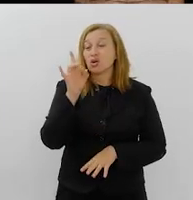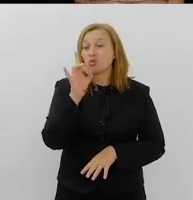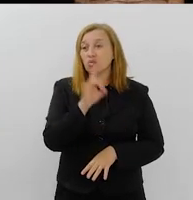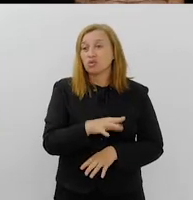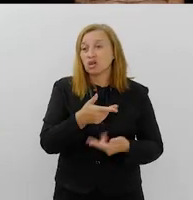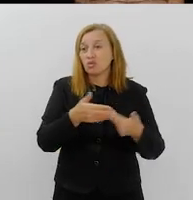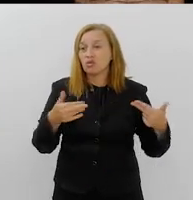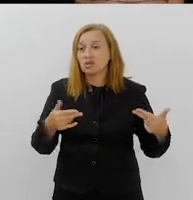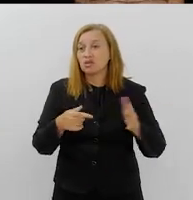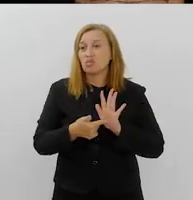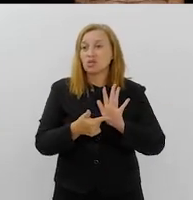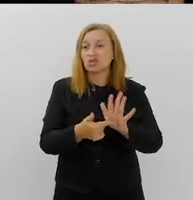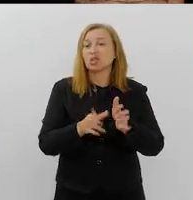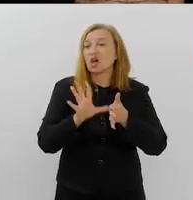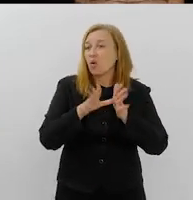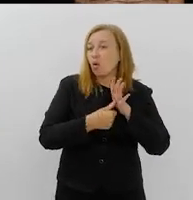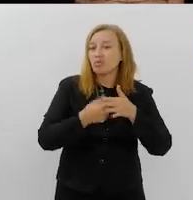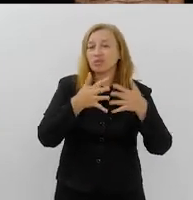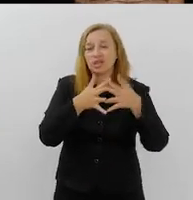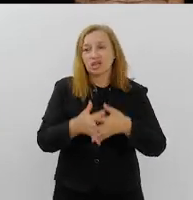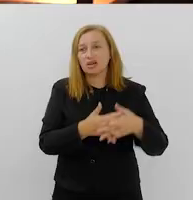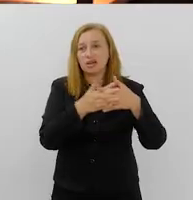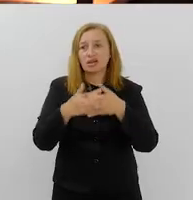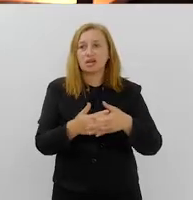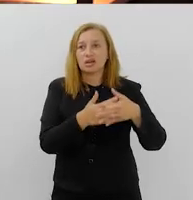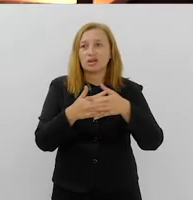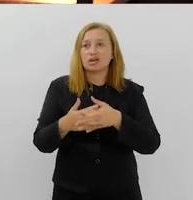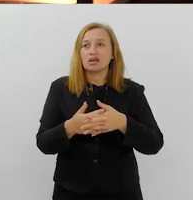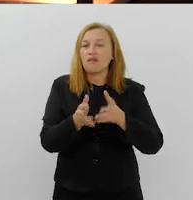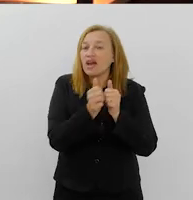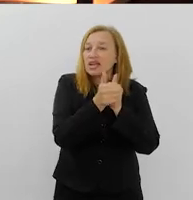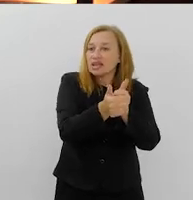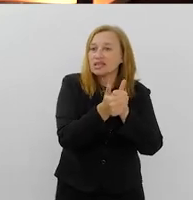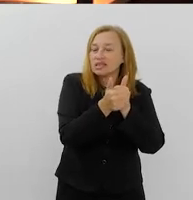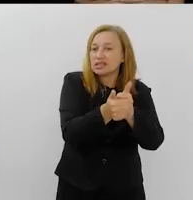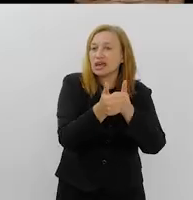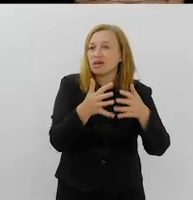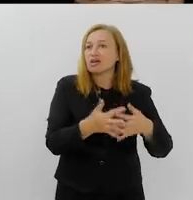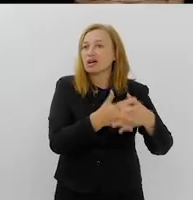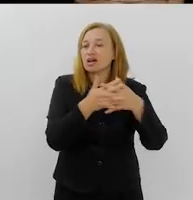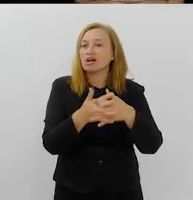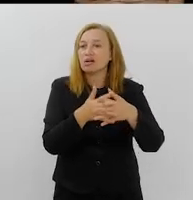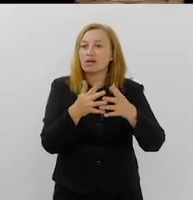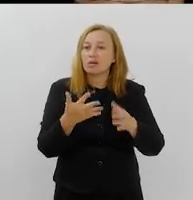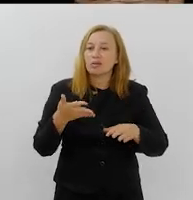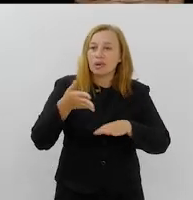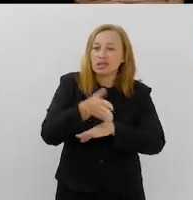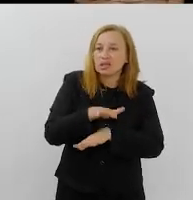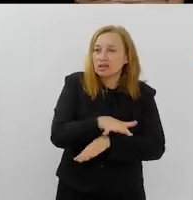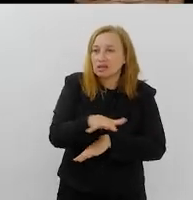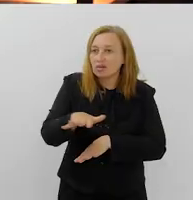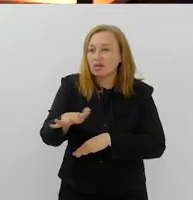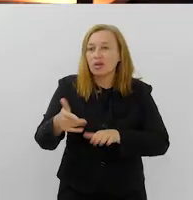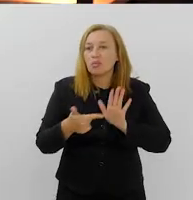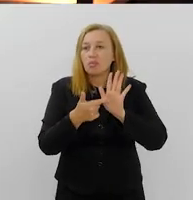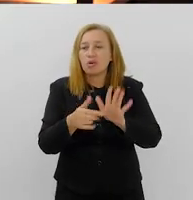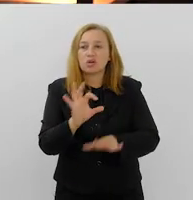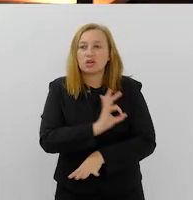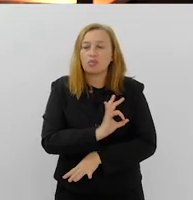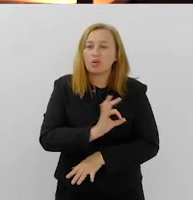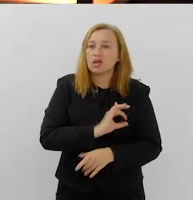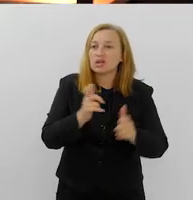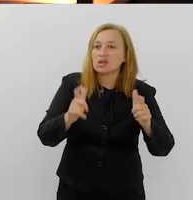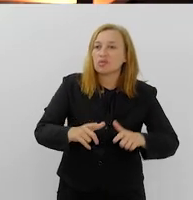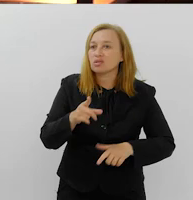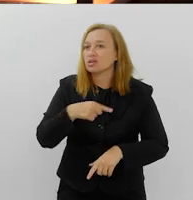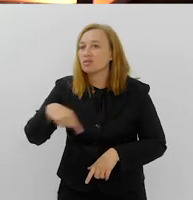ultimamente a única coisa que ele tem mostrado é roubo de carga. Aí ele segue o caminhão para dentro da comunidade, avisa a polícia para